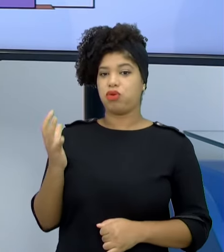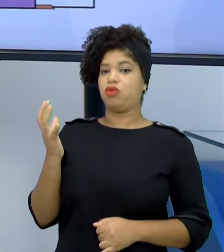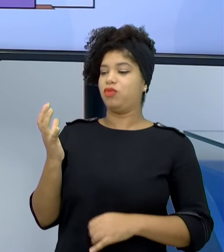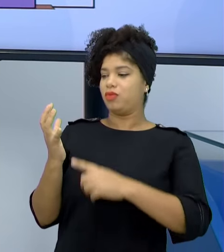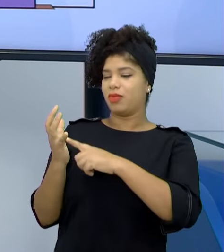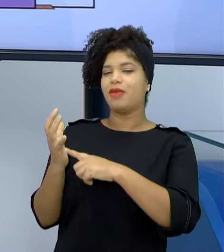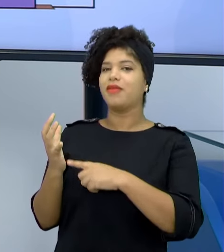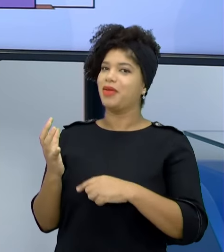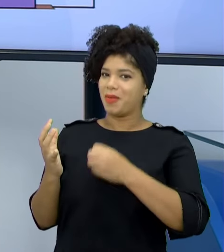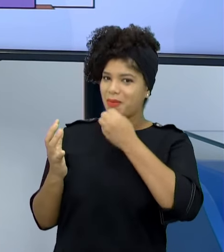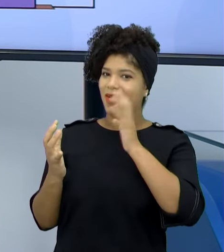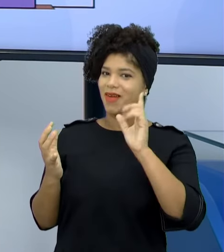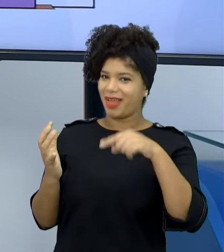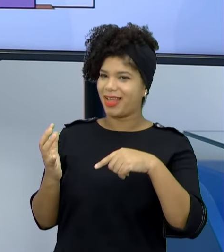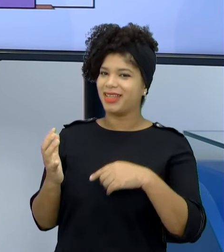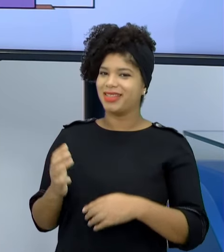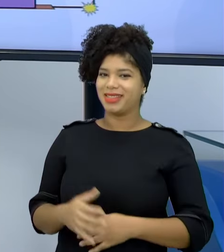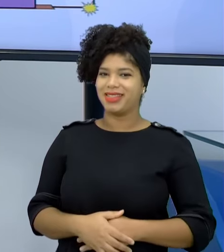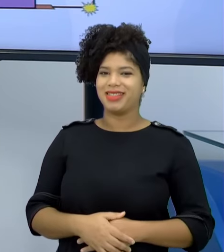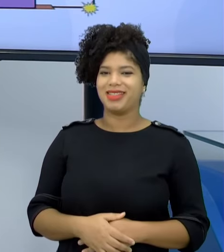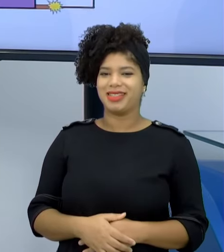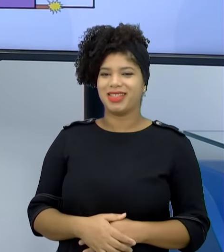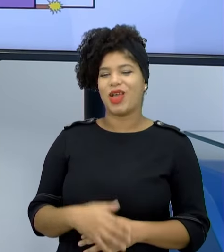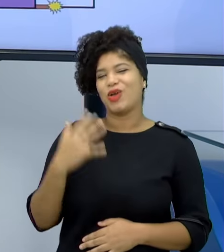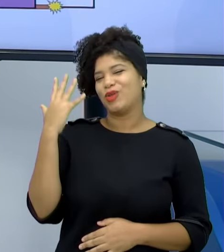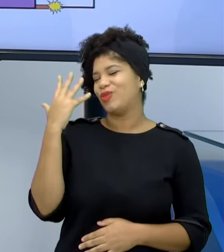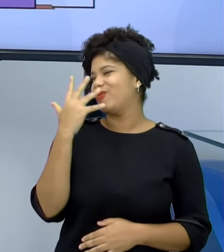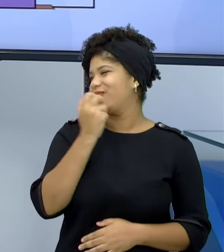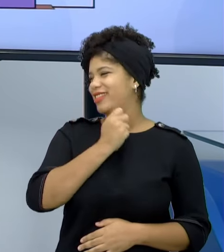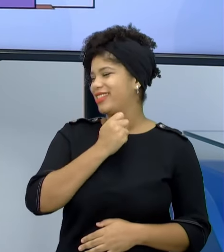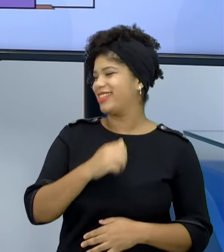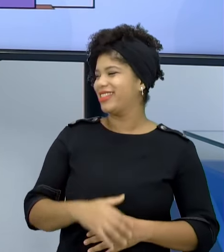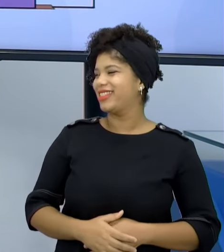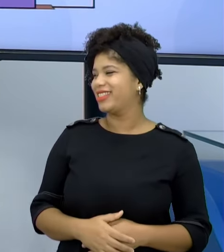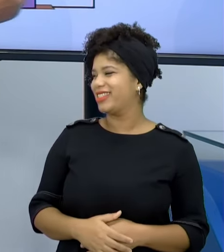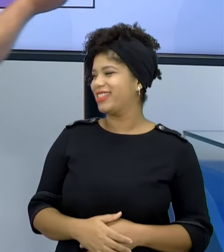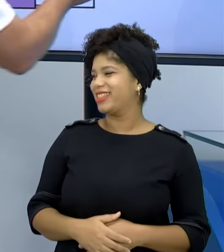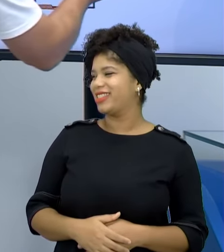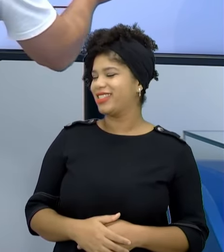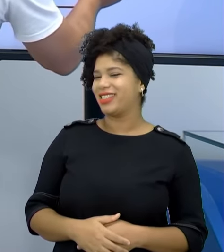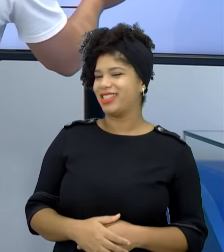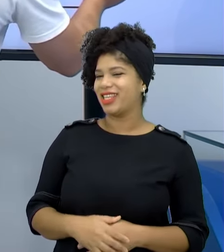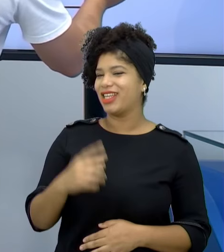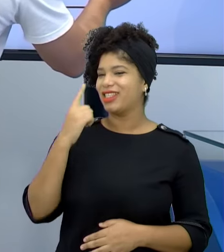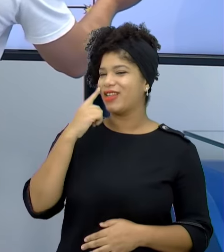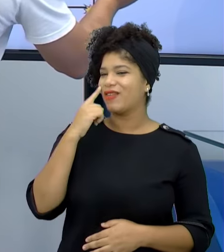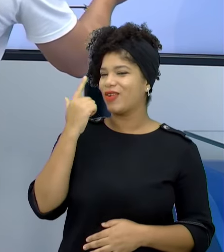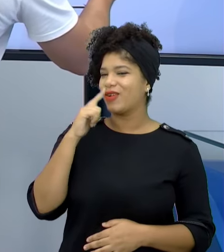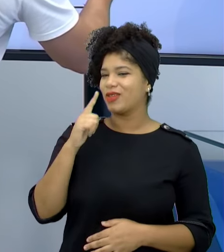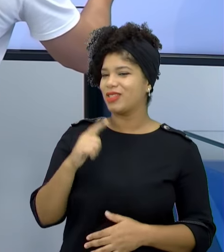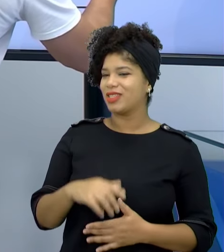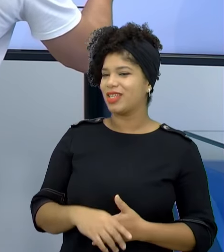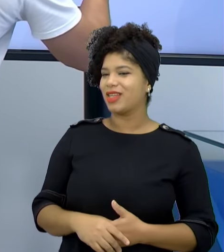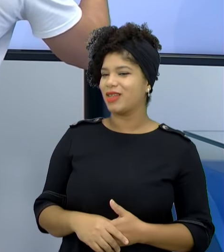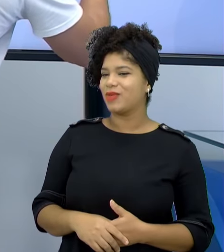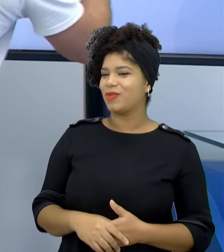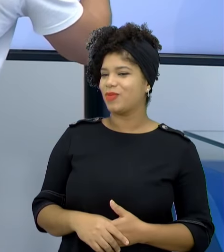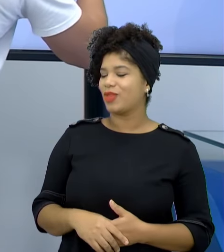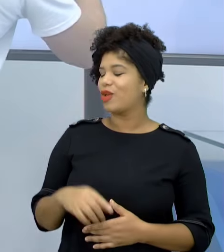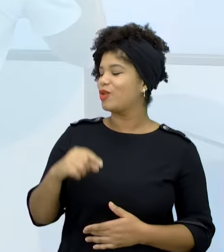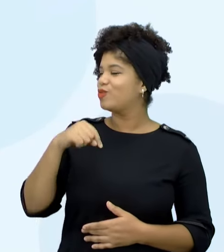é alguma coisa, fala a verdade, né? Aí que bonitinho, que bacaninha. Vou fazer até um, deixa eu ver aqui se dá para fazer um.